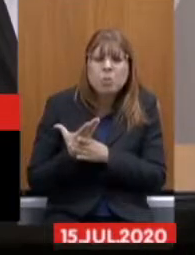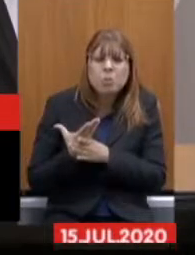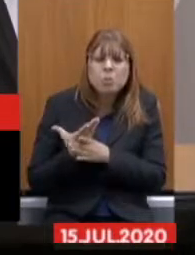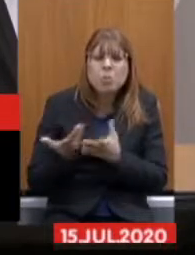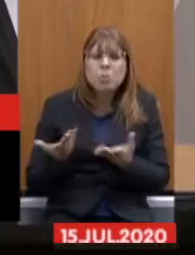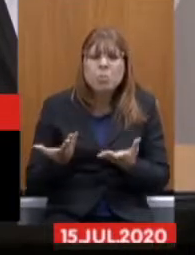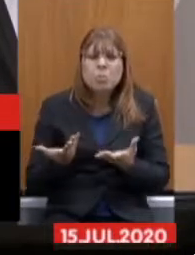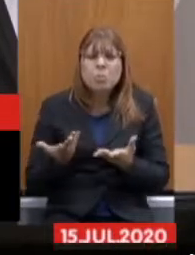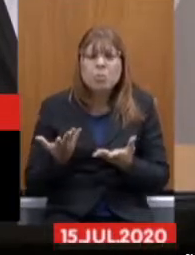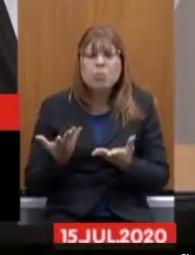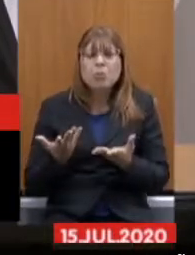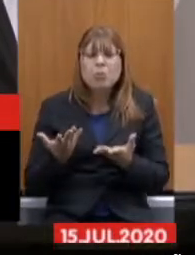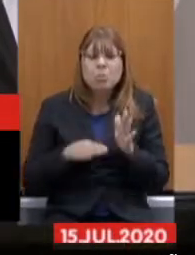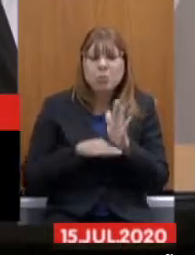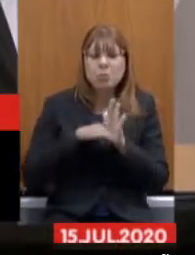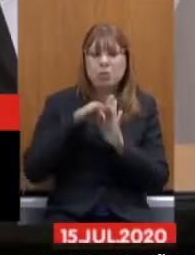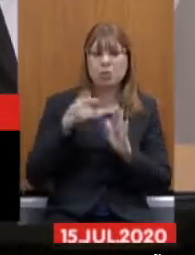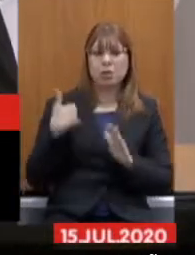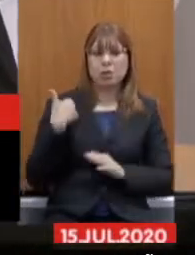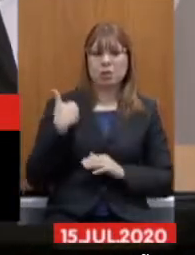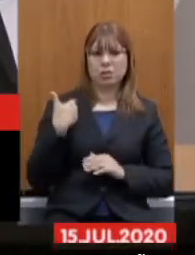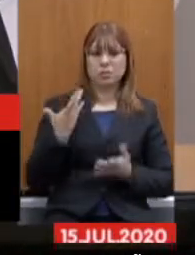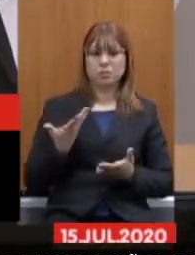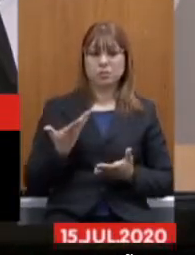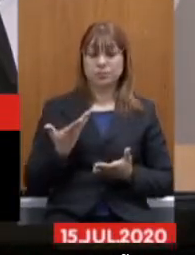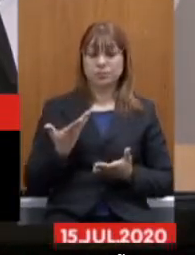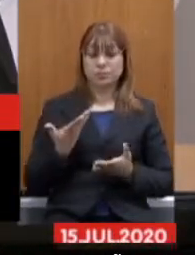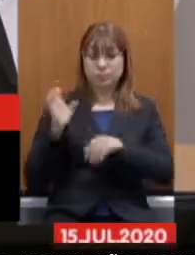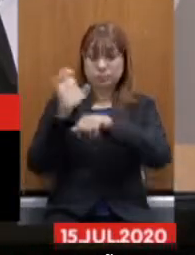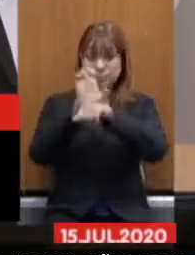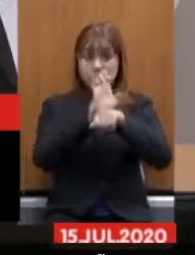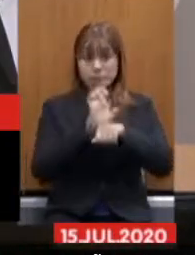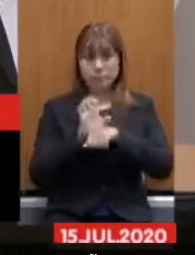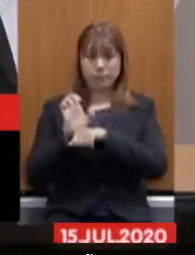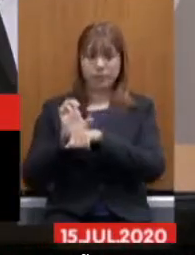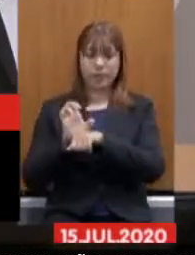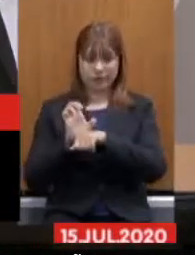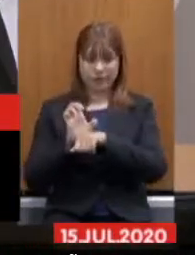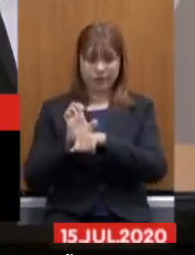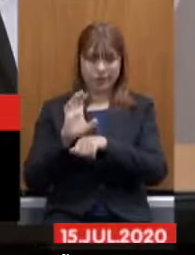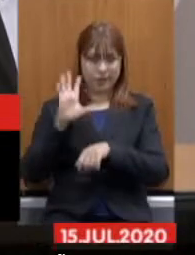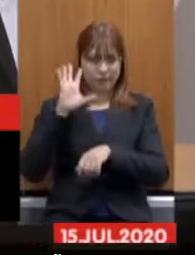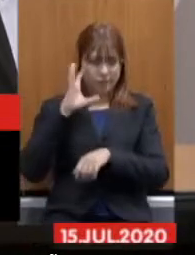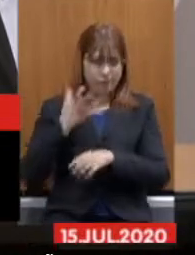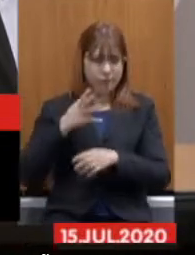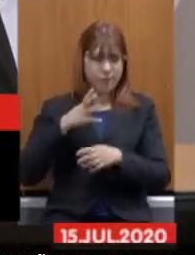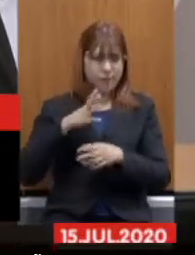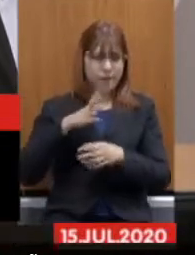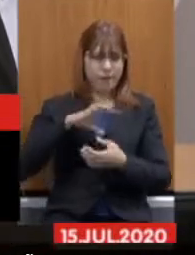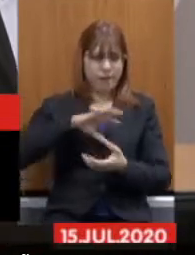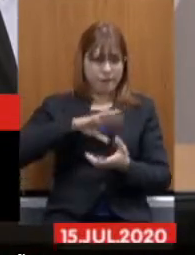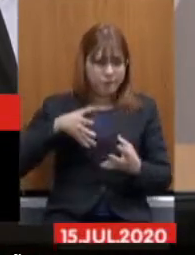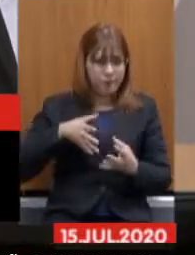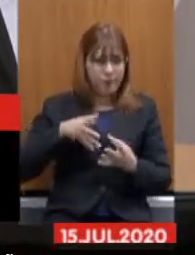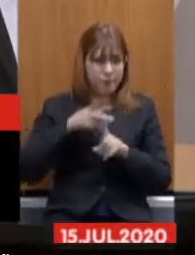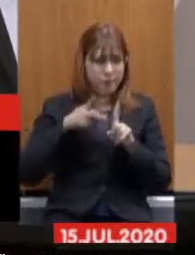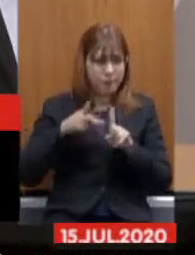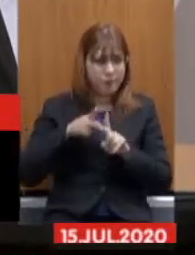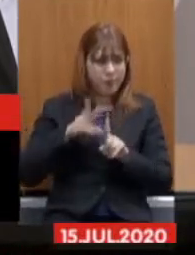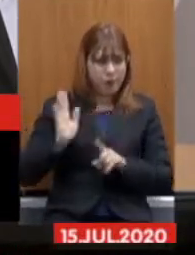e os estados já aprovaram as suas reformas não fizeram a toque de caixa em plena pandemia